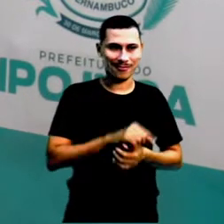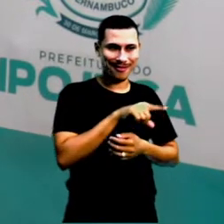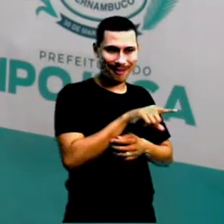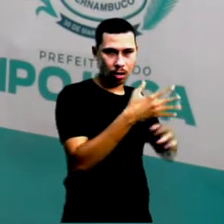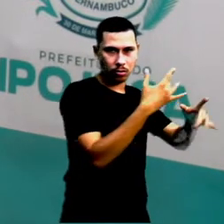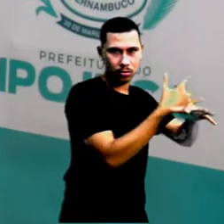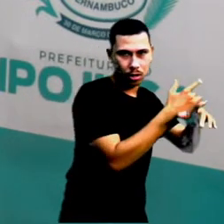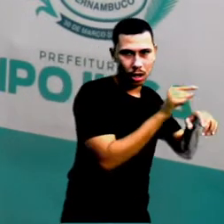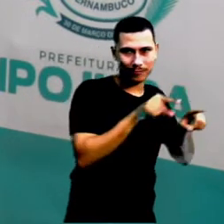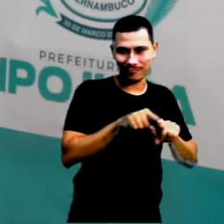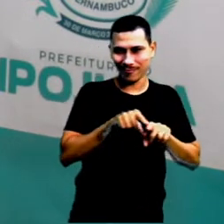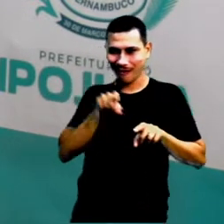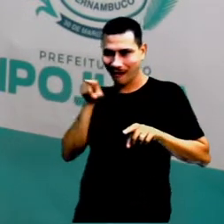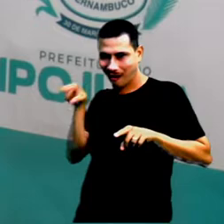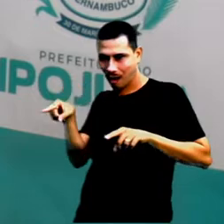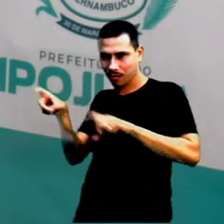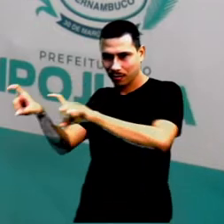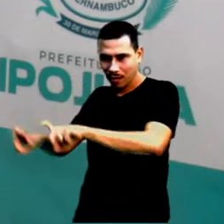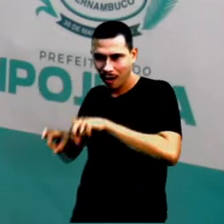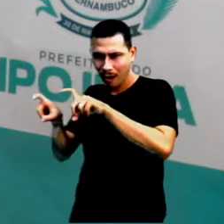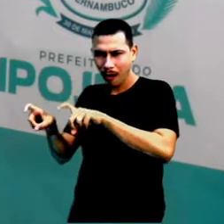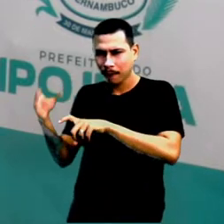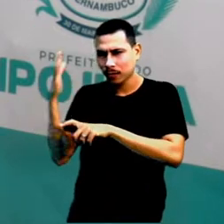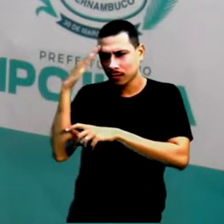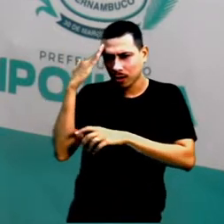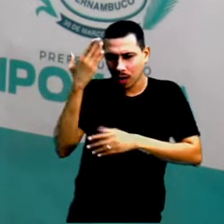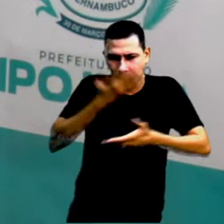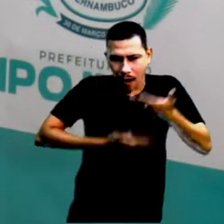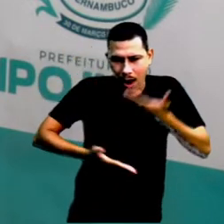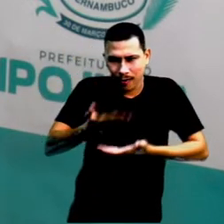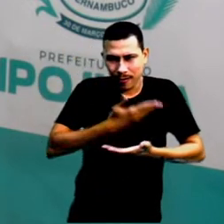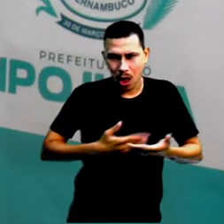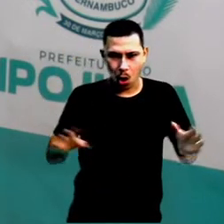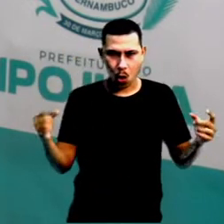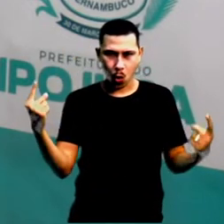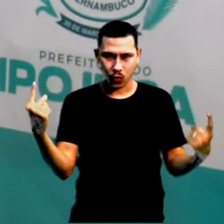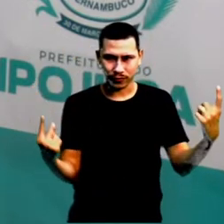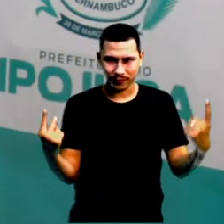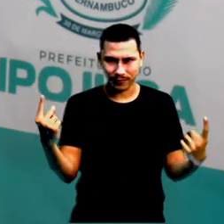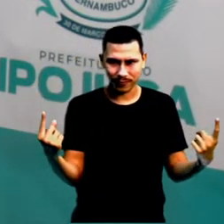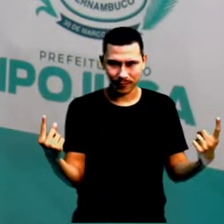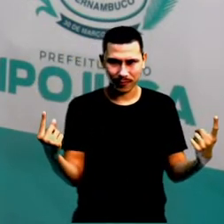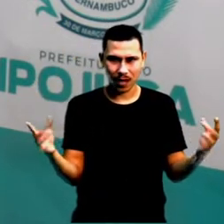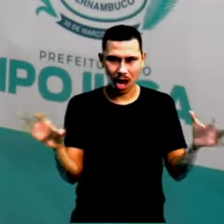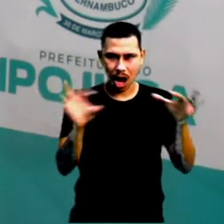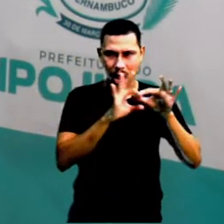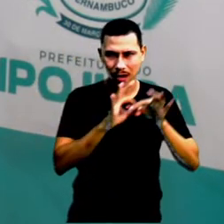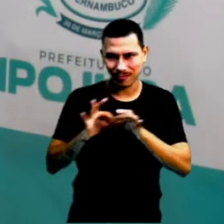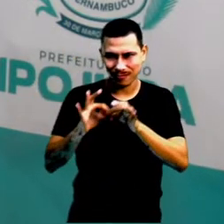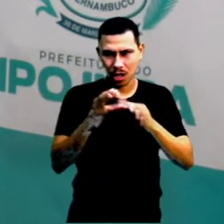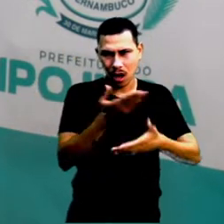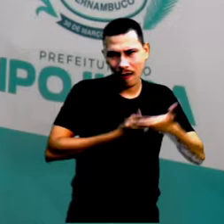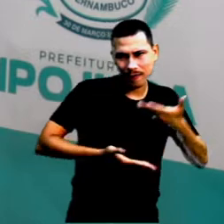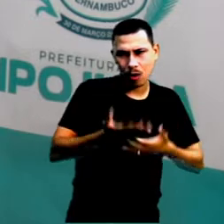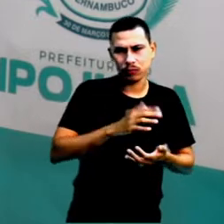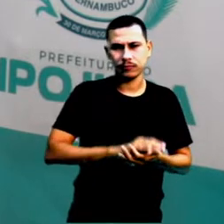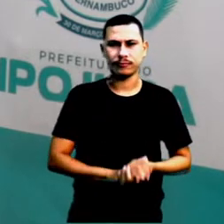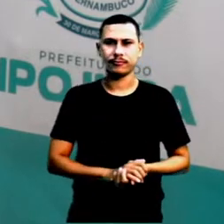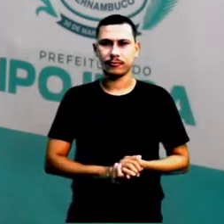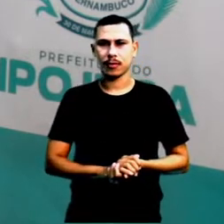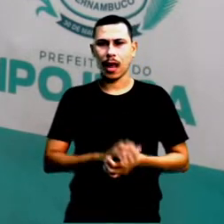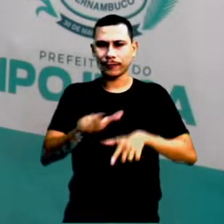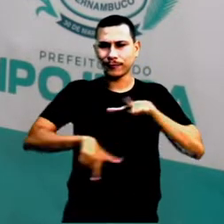a cidade. Vamos entender a importância, né, do trabalho do campo, o que traz para a